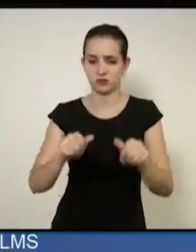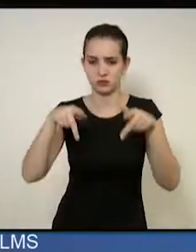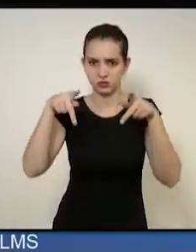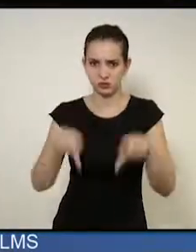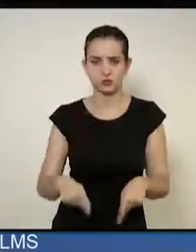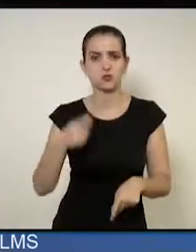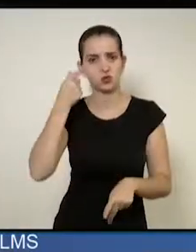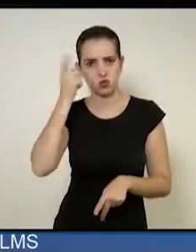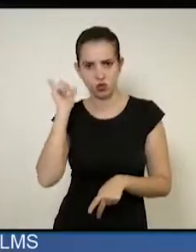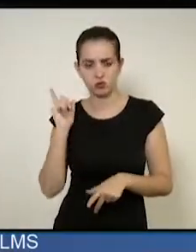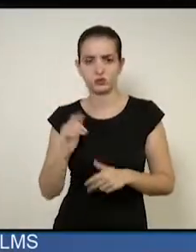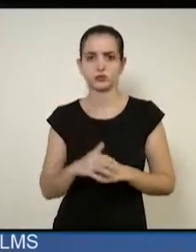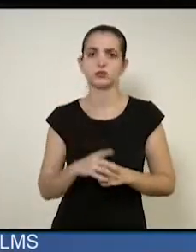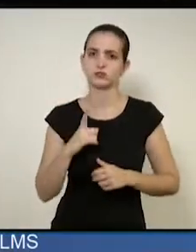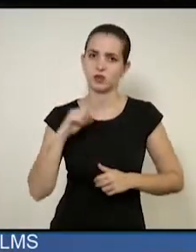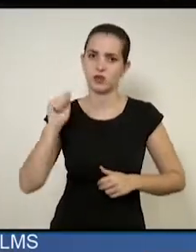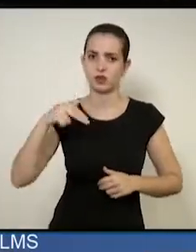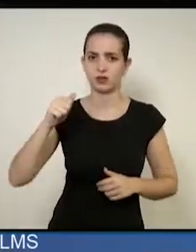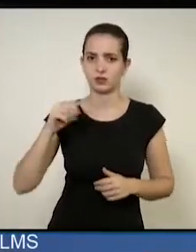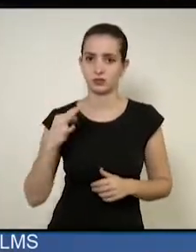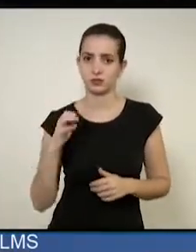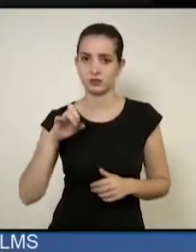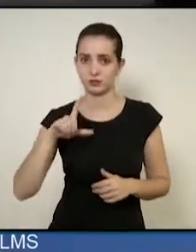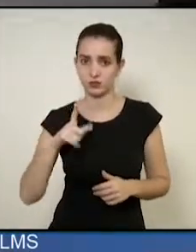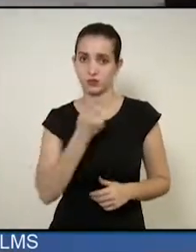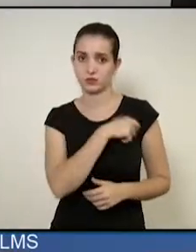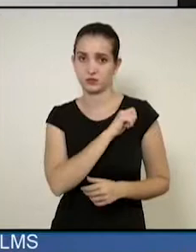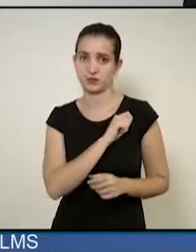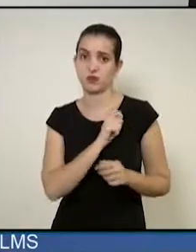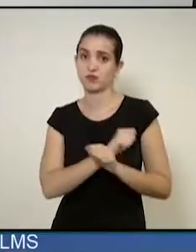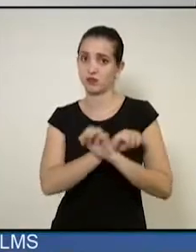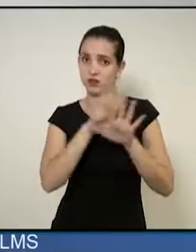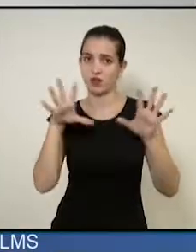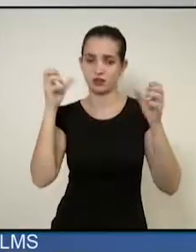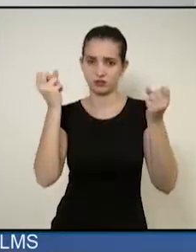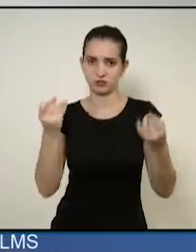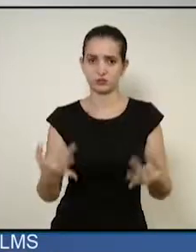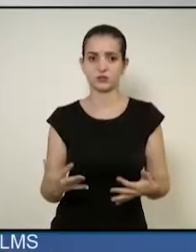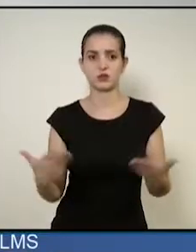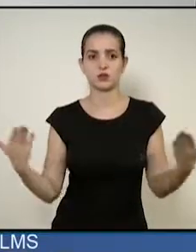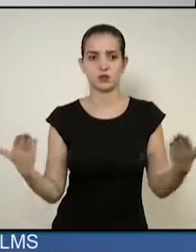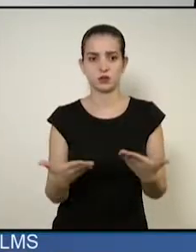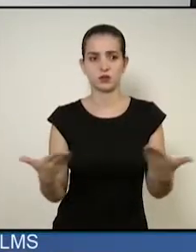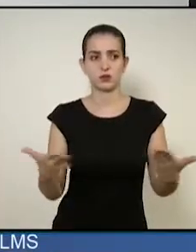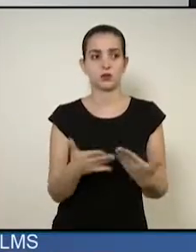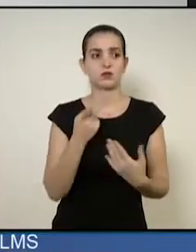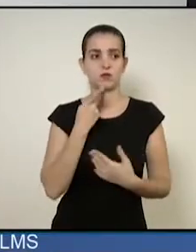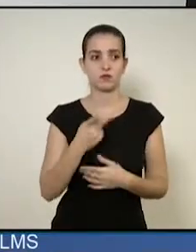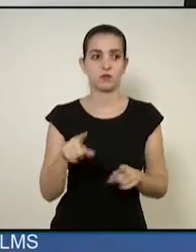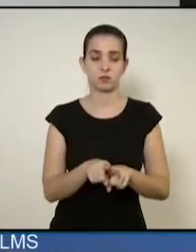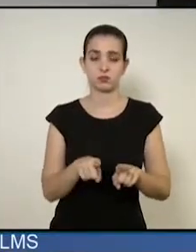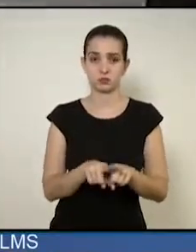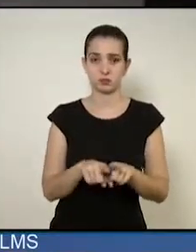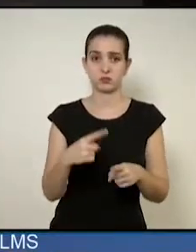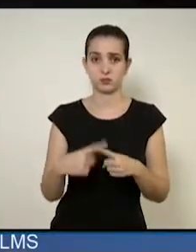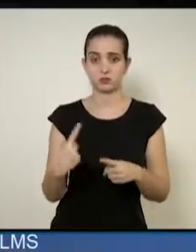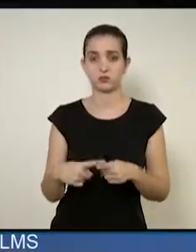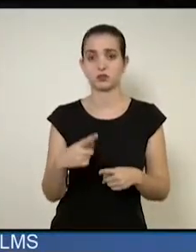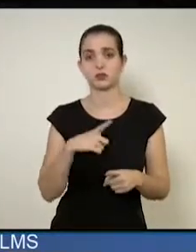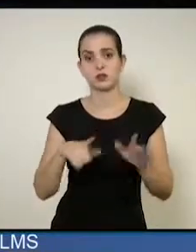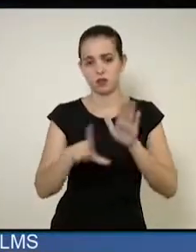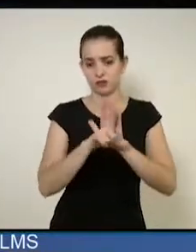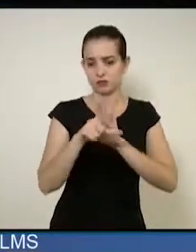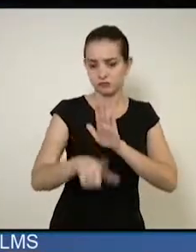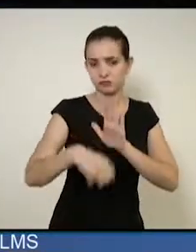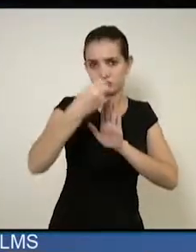teve a presença da Anatel e que foi esclarecedora, e aí eu vou dizer o porquê também da legislação em relação a